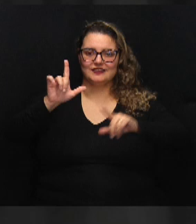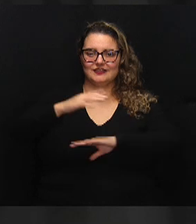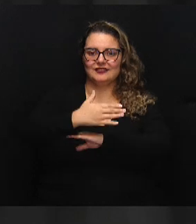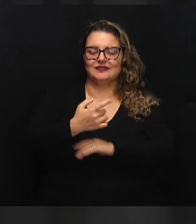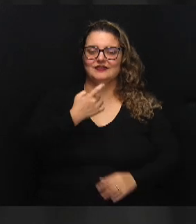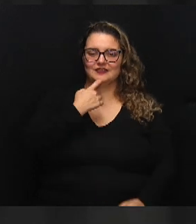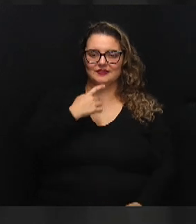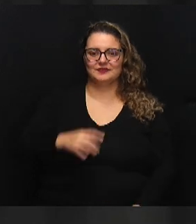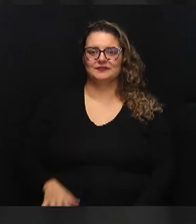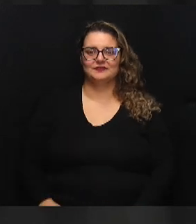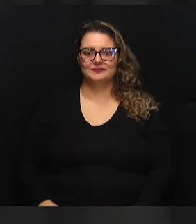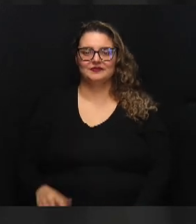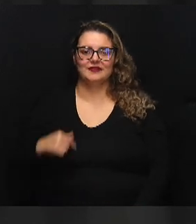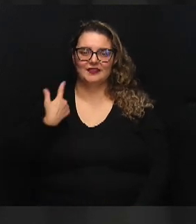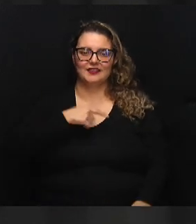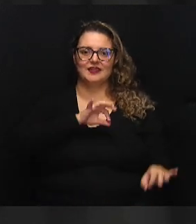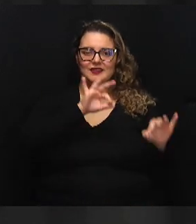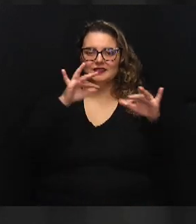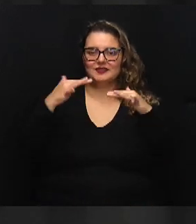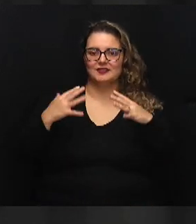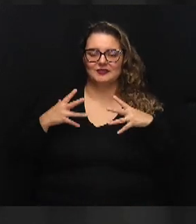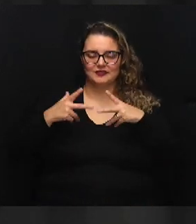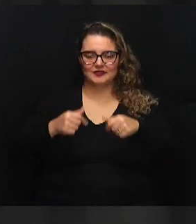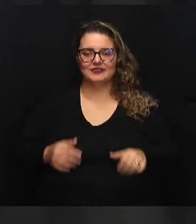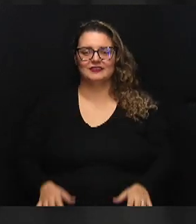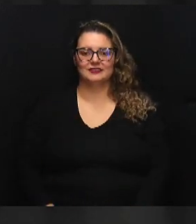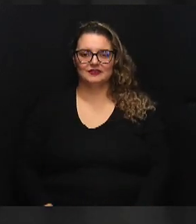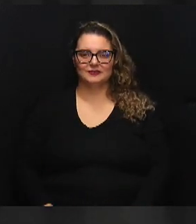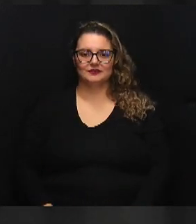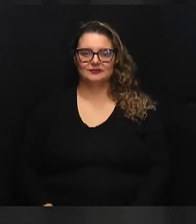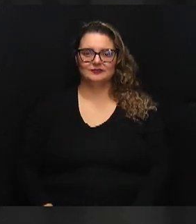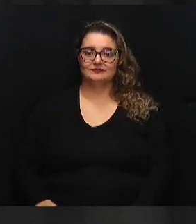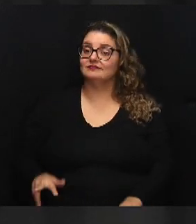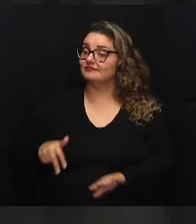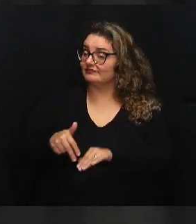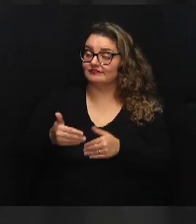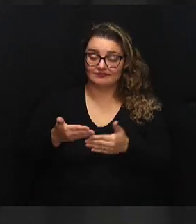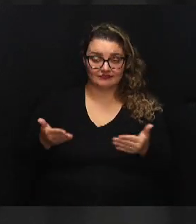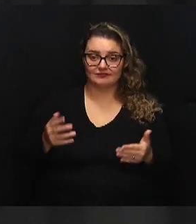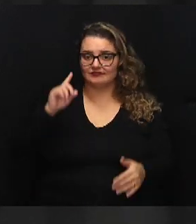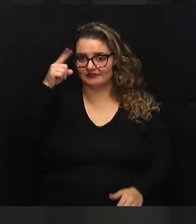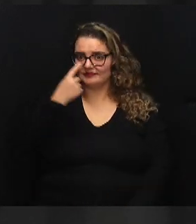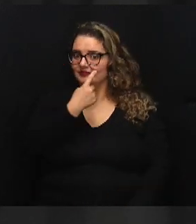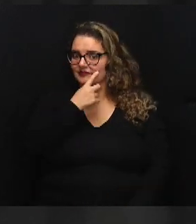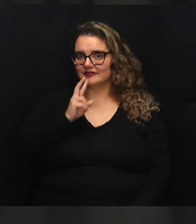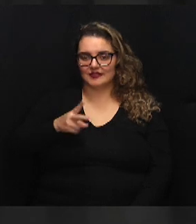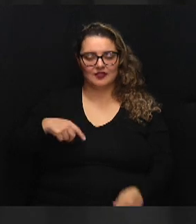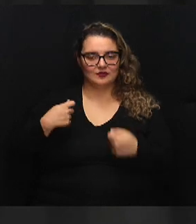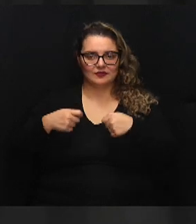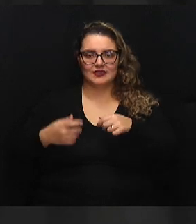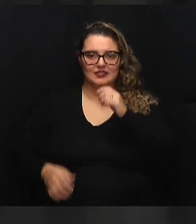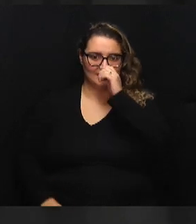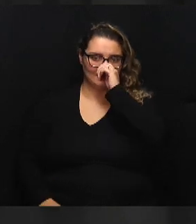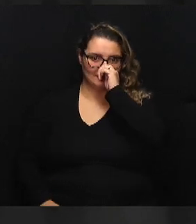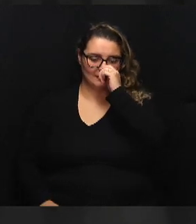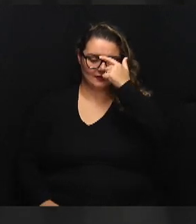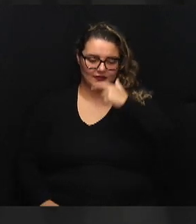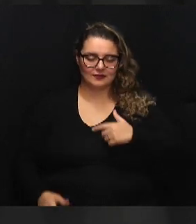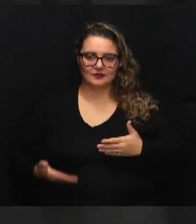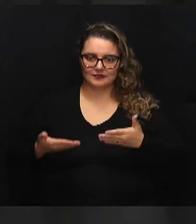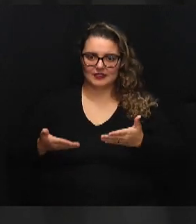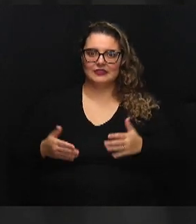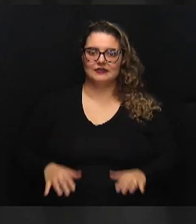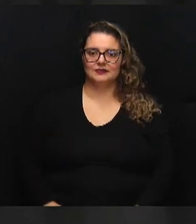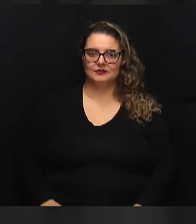a nossa audiência toda, né? E me coloco à disposição, Bisna. Toda vez que vocês precisarem, estou aqui à disposição